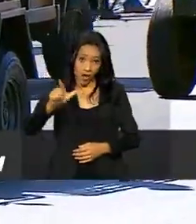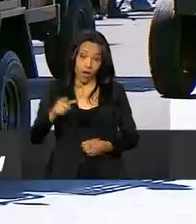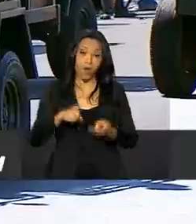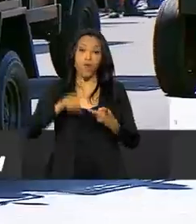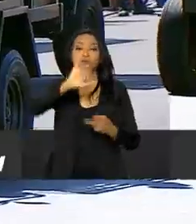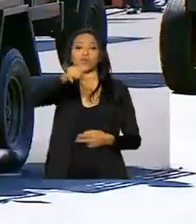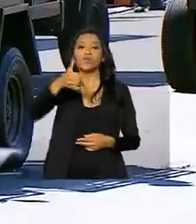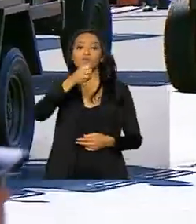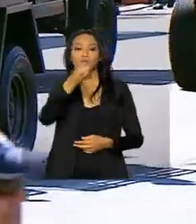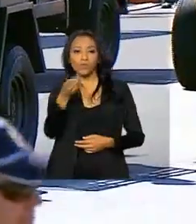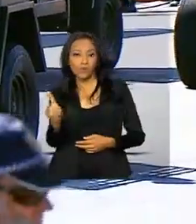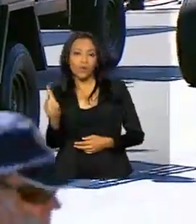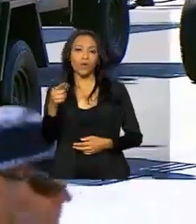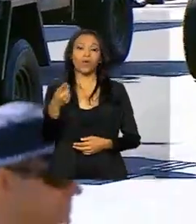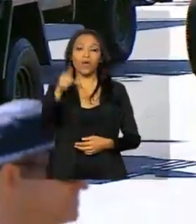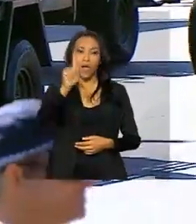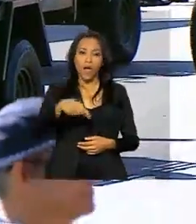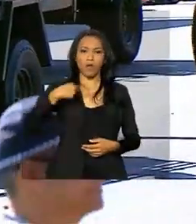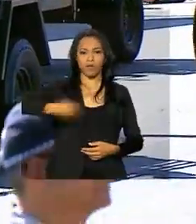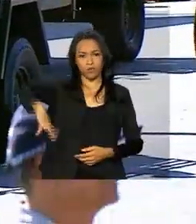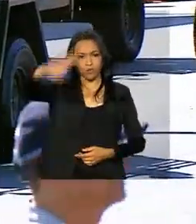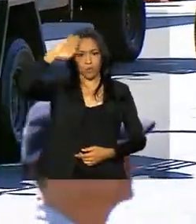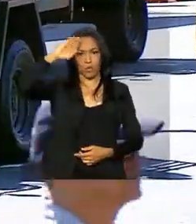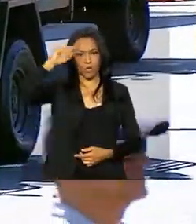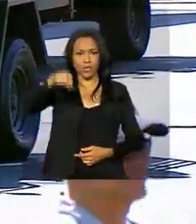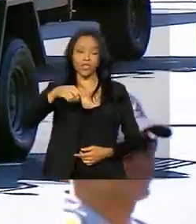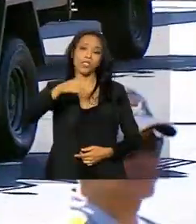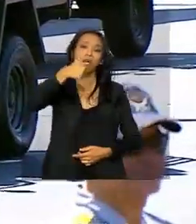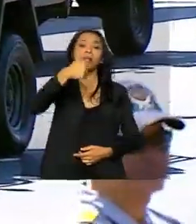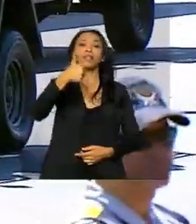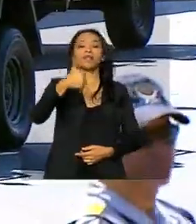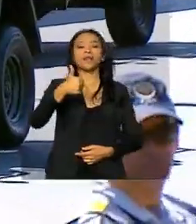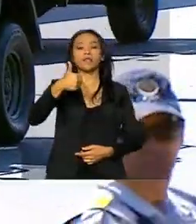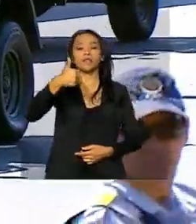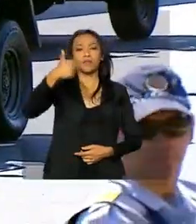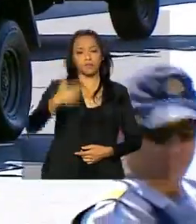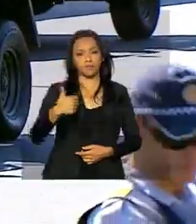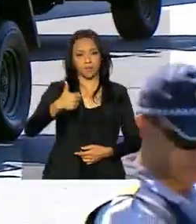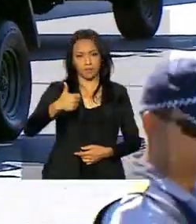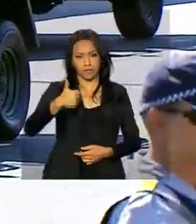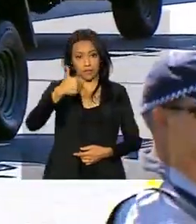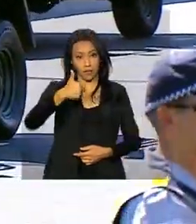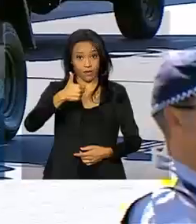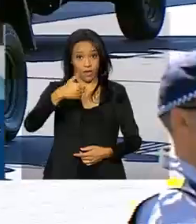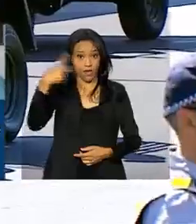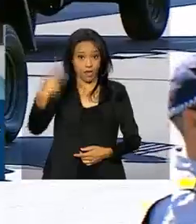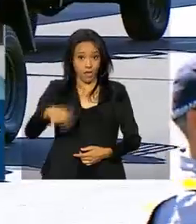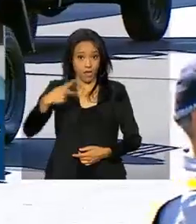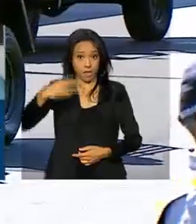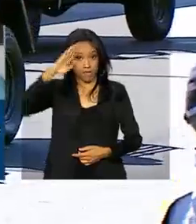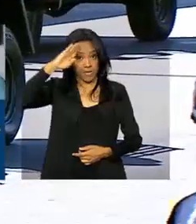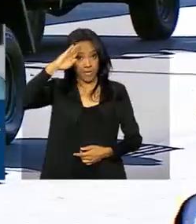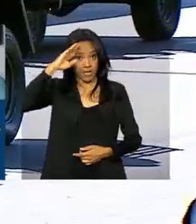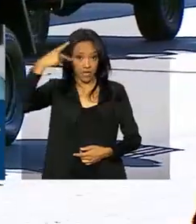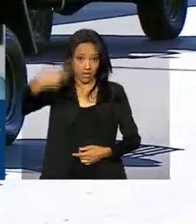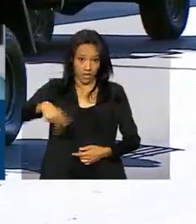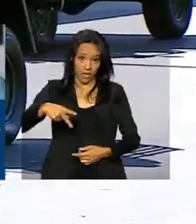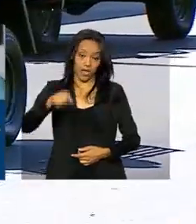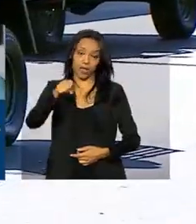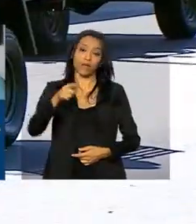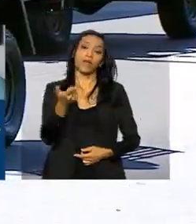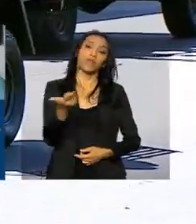Maia Correia, comandante da 11ª Região Militar, região tenente-coronel Luiz